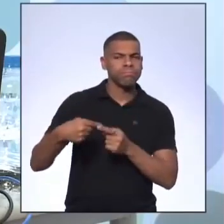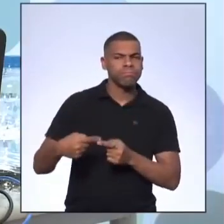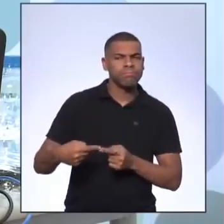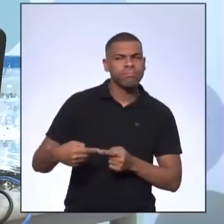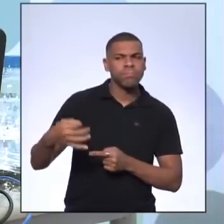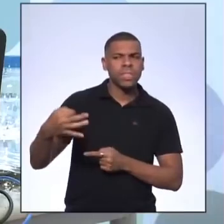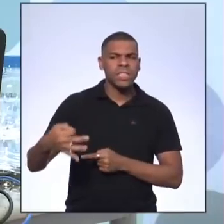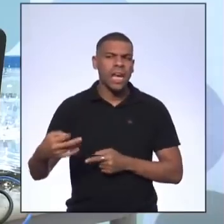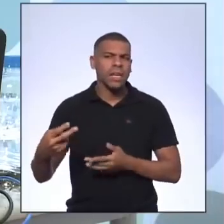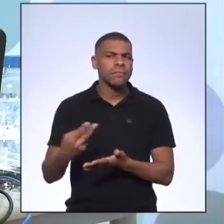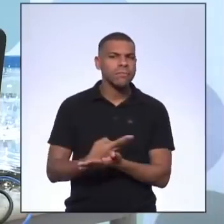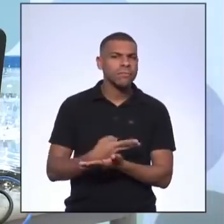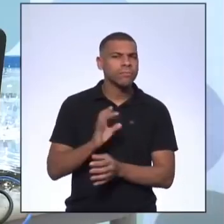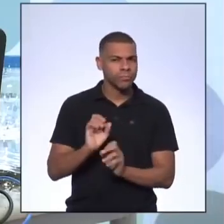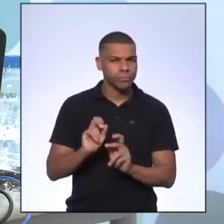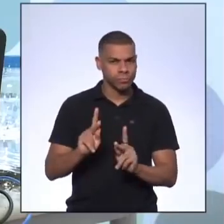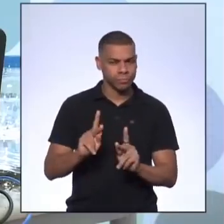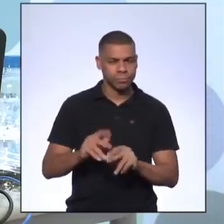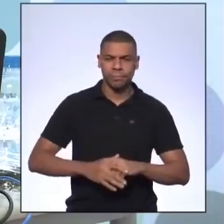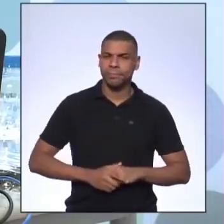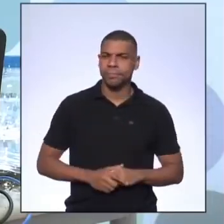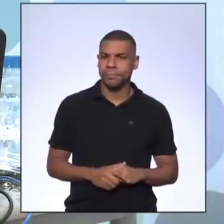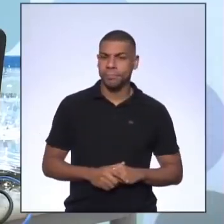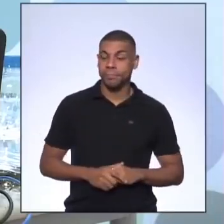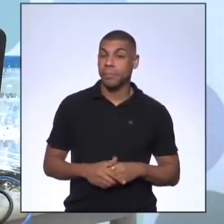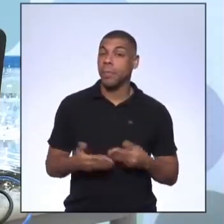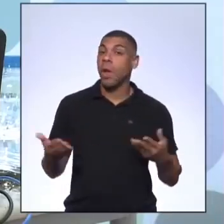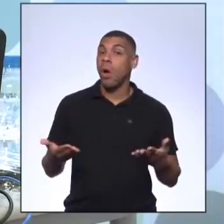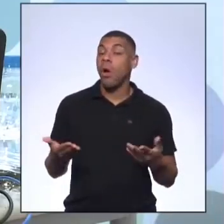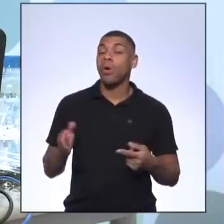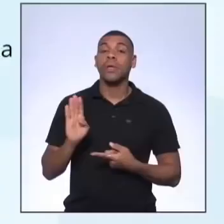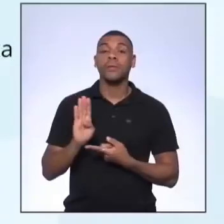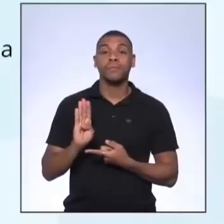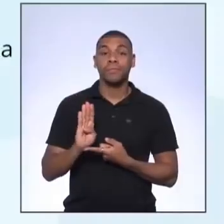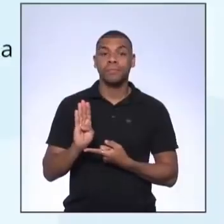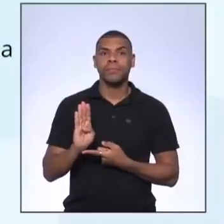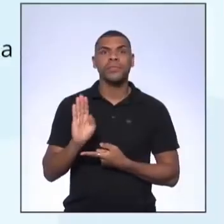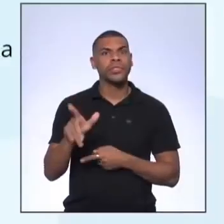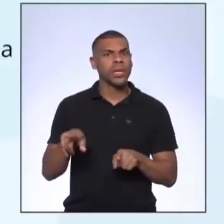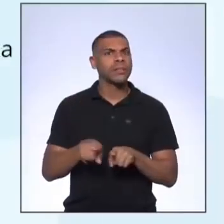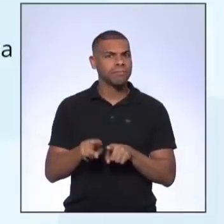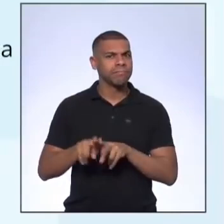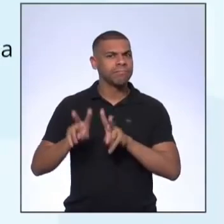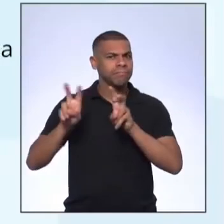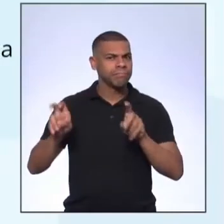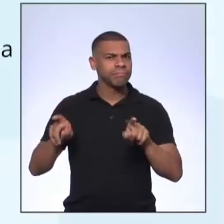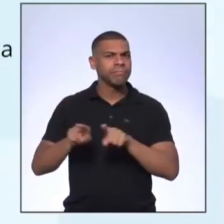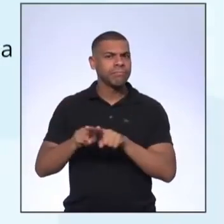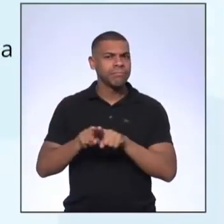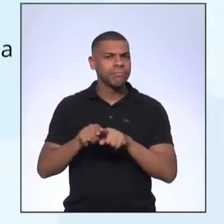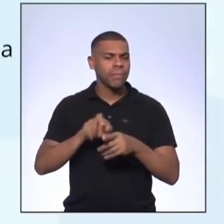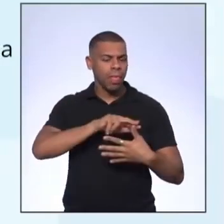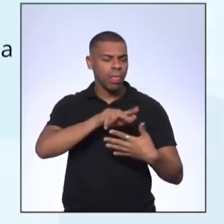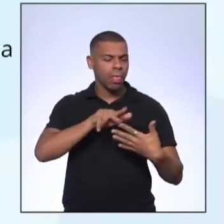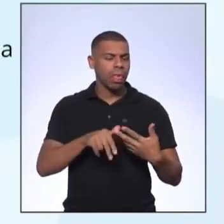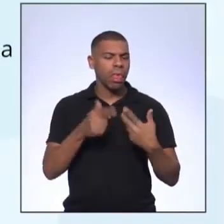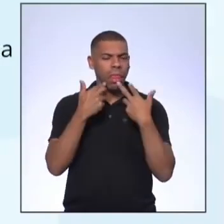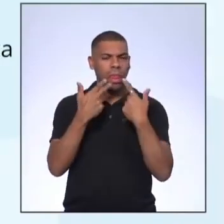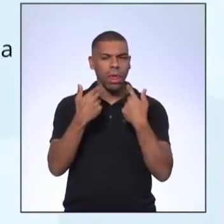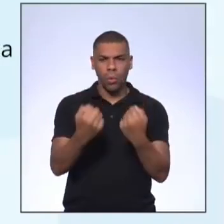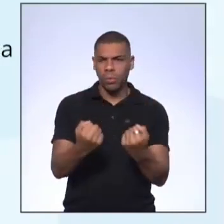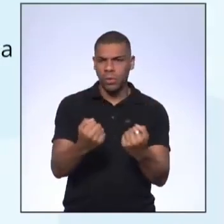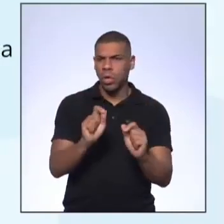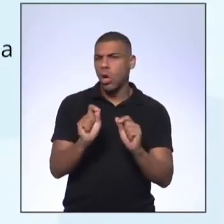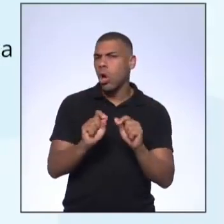arrumar alguma coisa, já está tudo certinho, tá? Então, agora tem o B também, que a gente trabalhou sobre variação linguística. A norma padrão é a